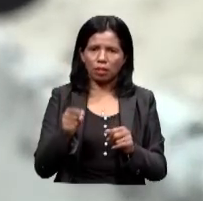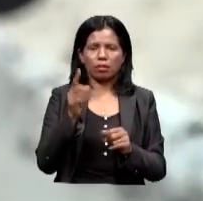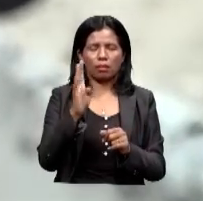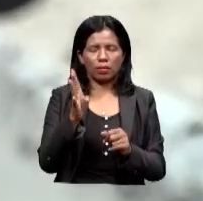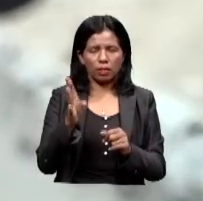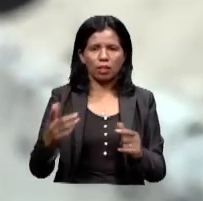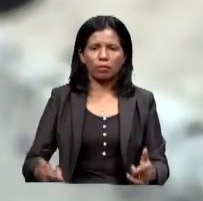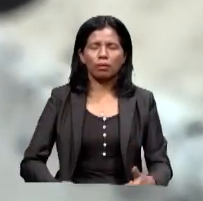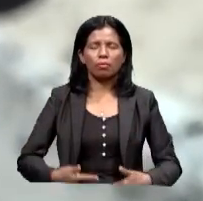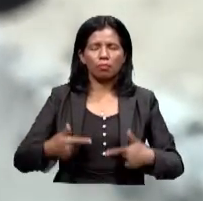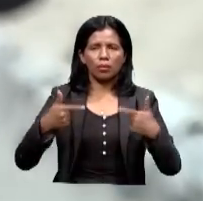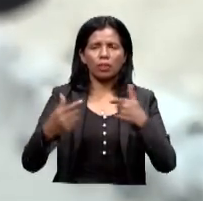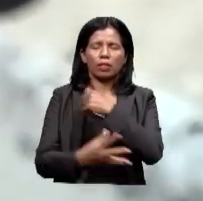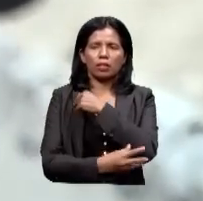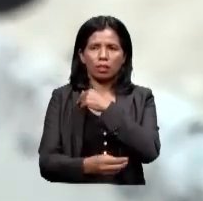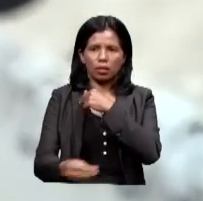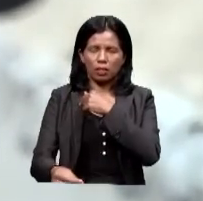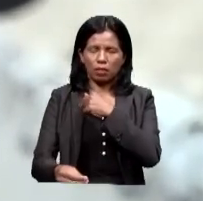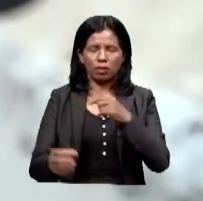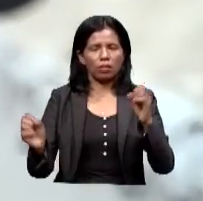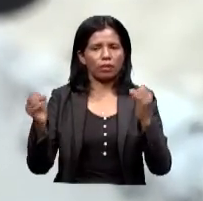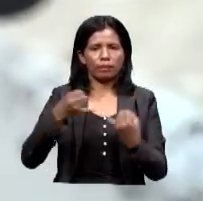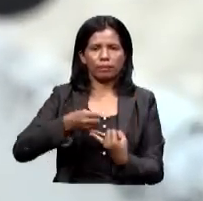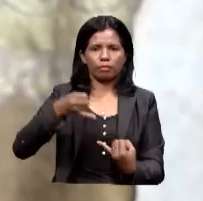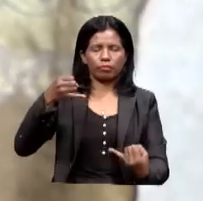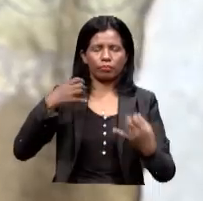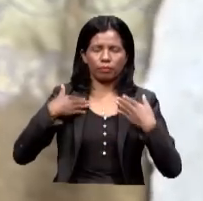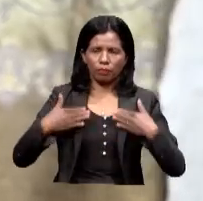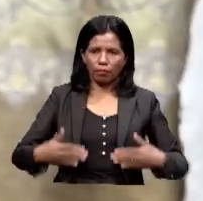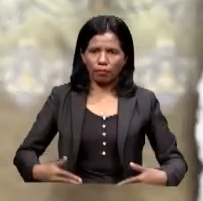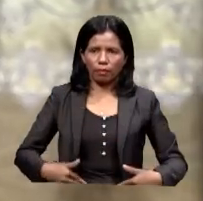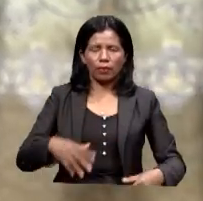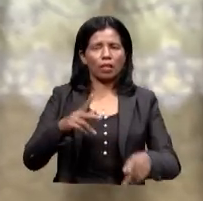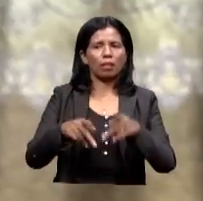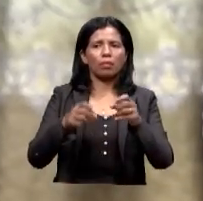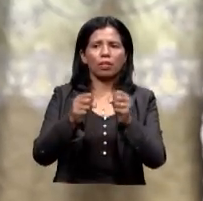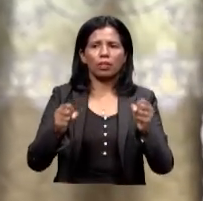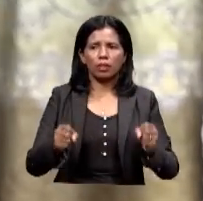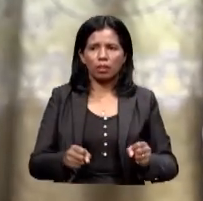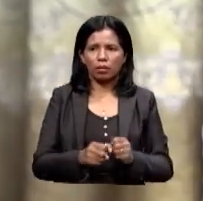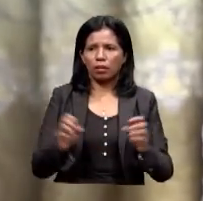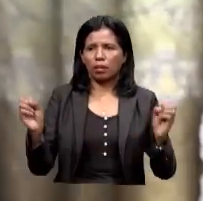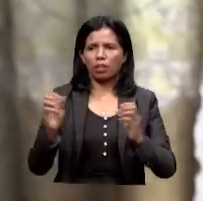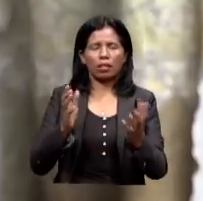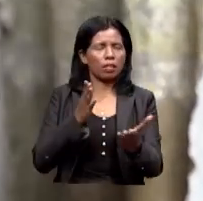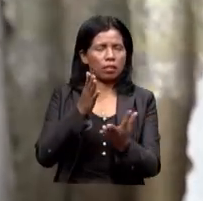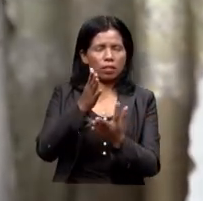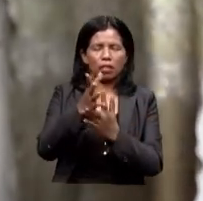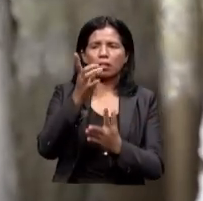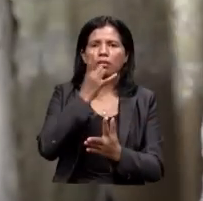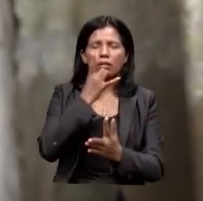se mores kiak no má nutrição. No povo ia suku barak ladau acesso